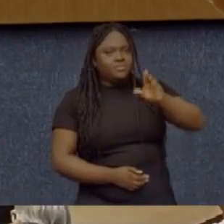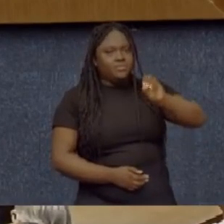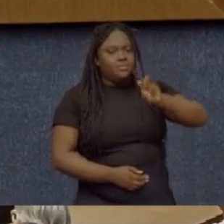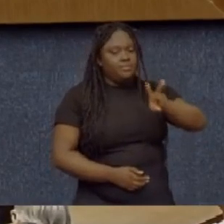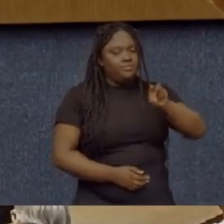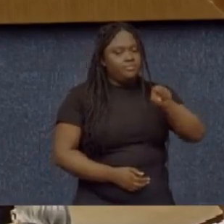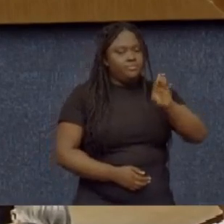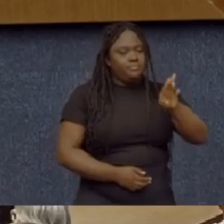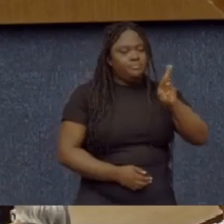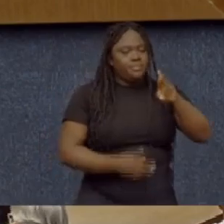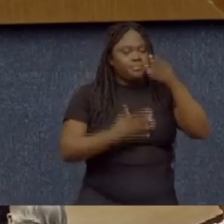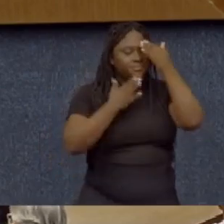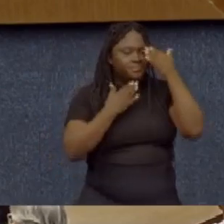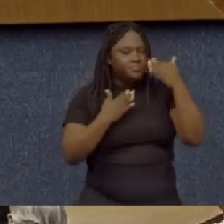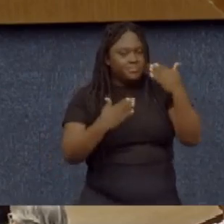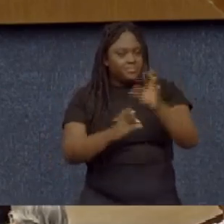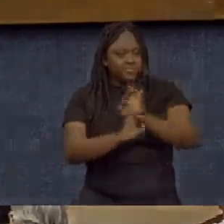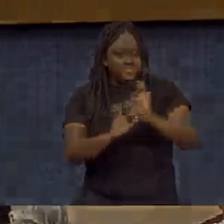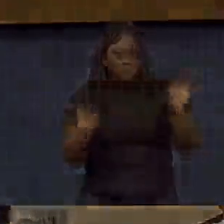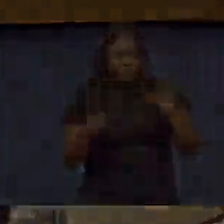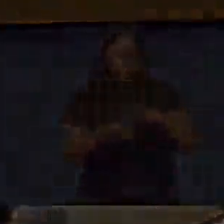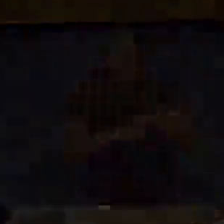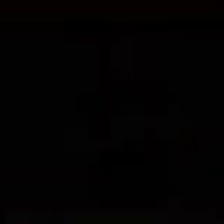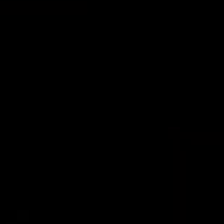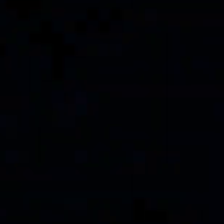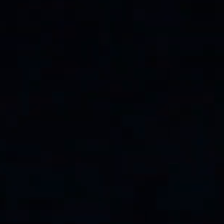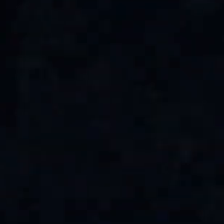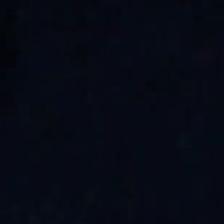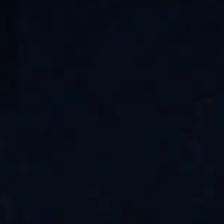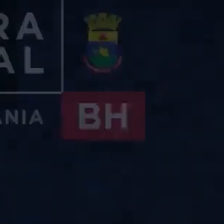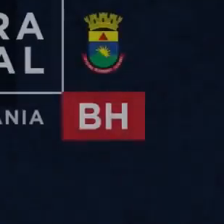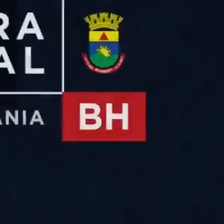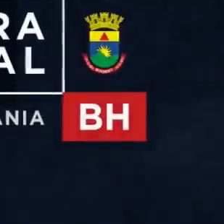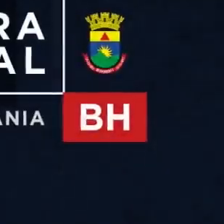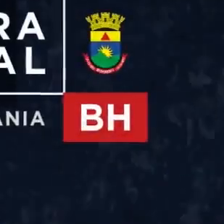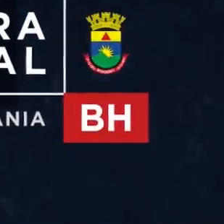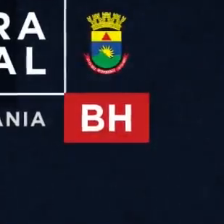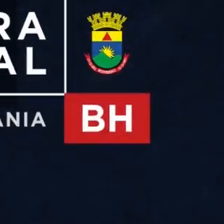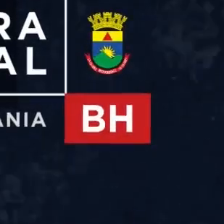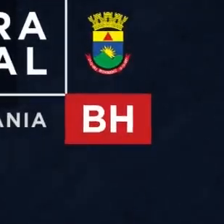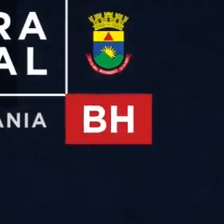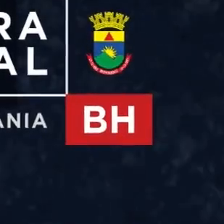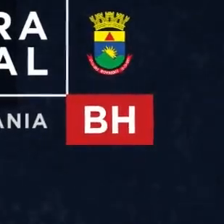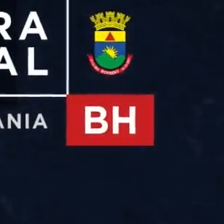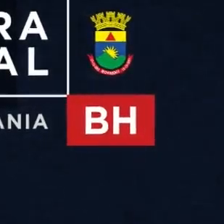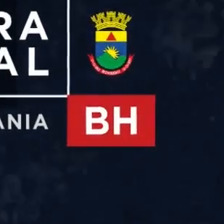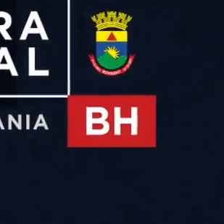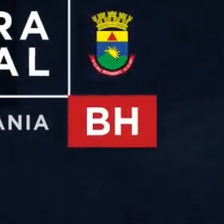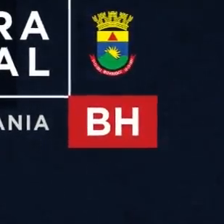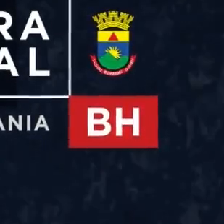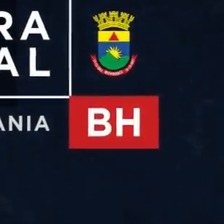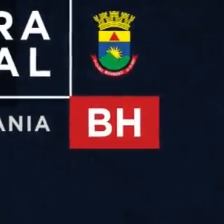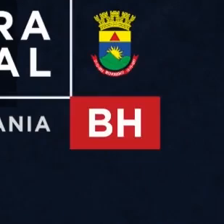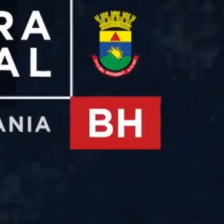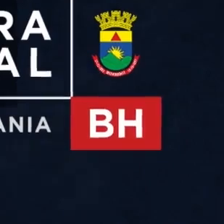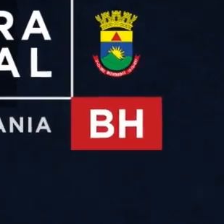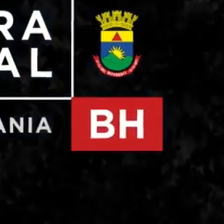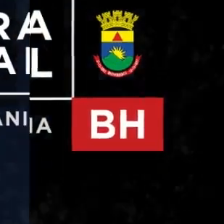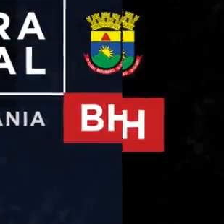cmbh.mg.gov.br. Muito obrigado pela presença e uma ótima noite a todos.